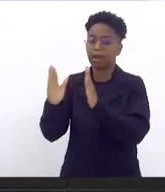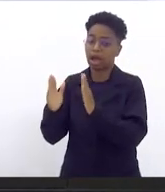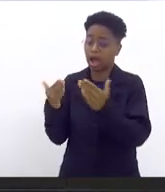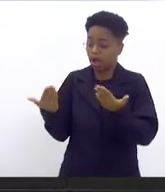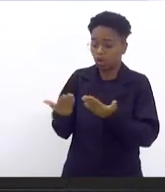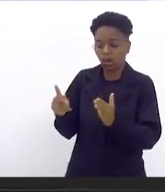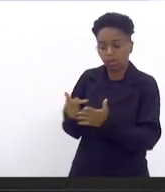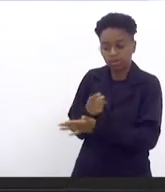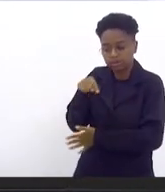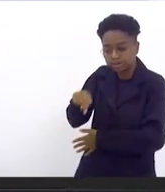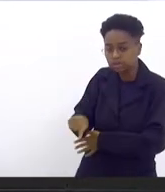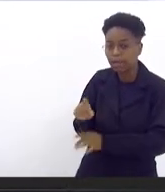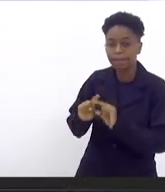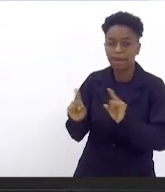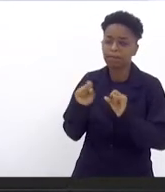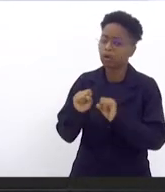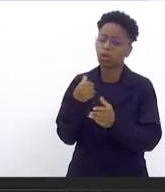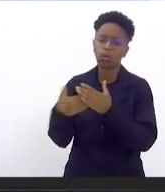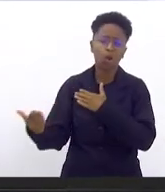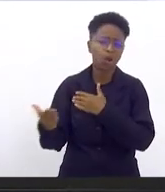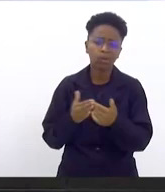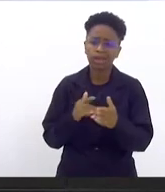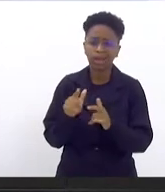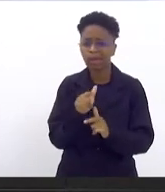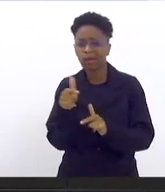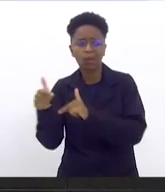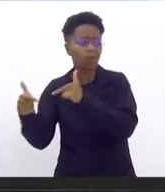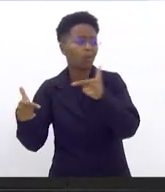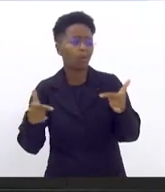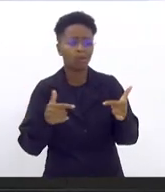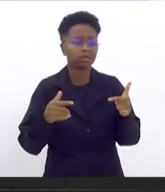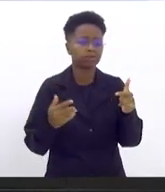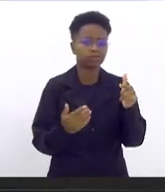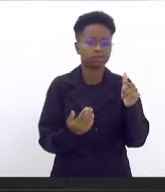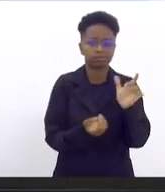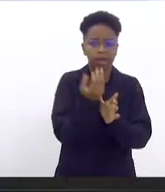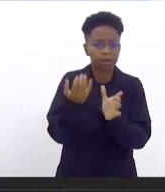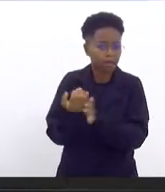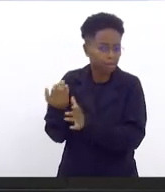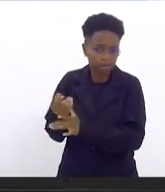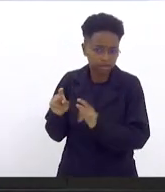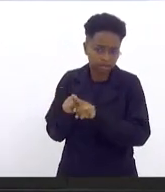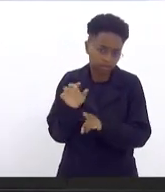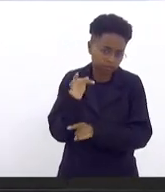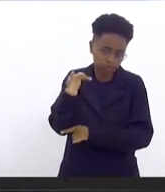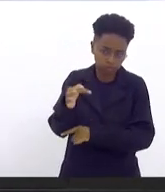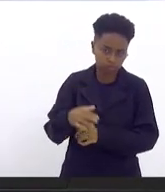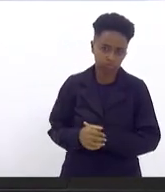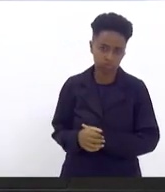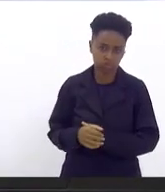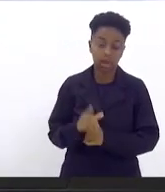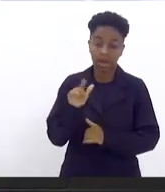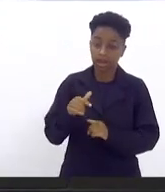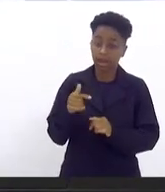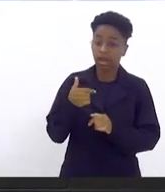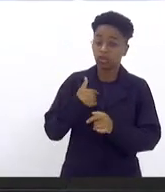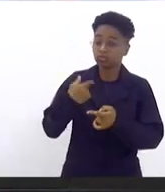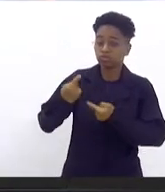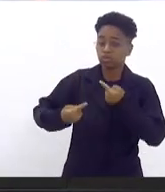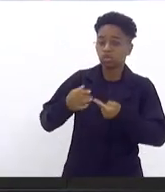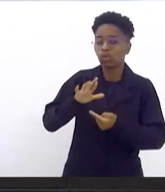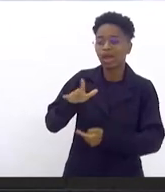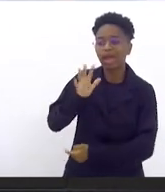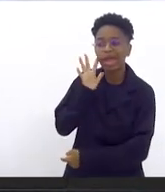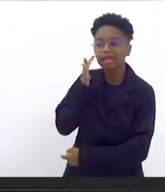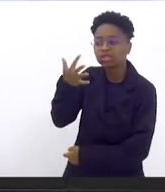deputada Dani, mas um procedimento padrão para outras comissões também, para outros casos também. Essa é a grande questão que eu não estou querendo decidir de